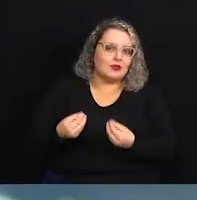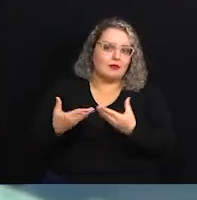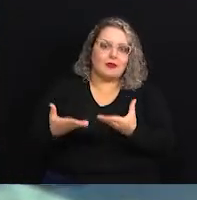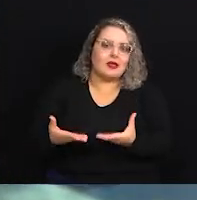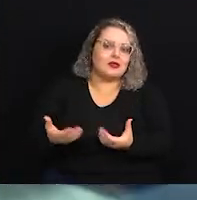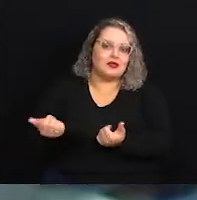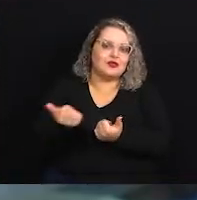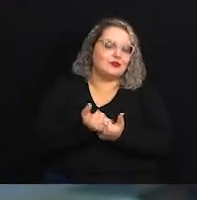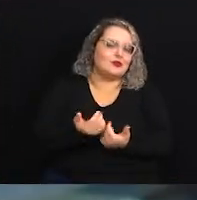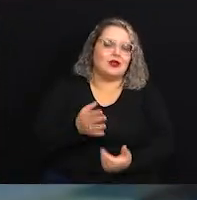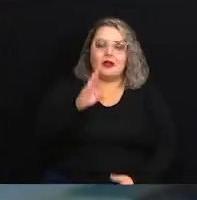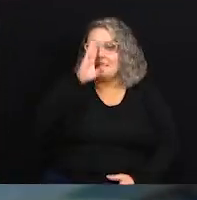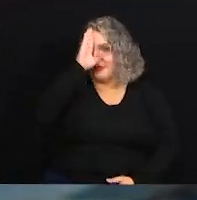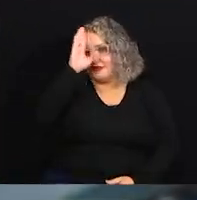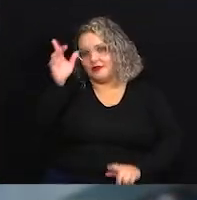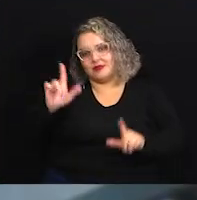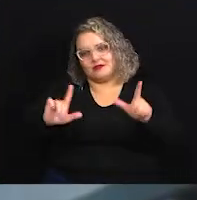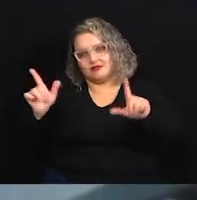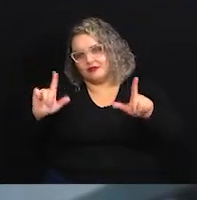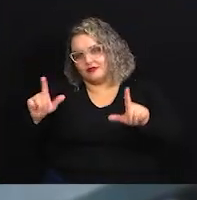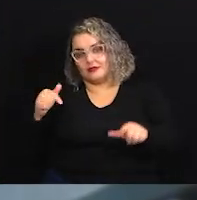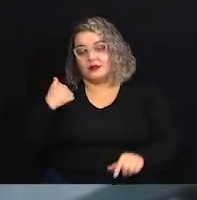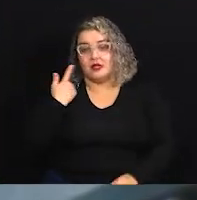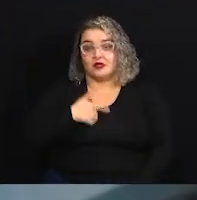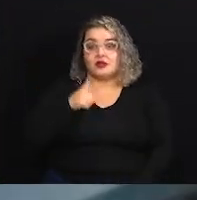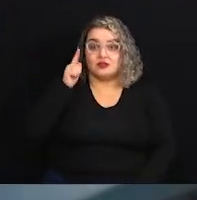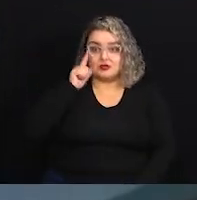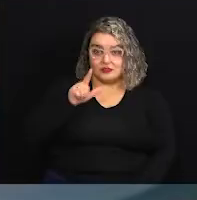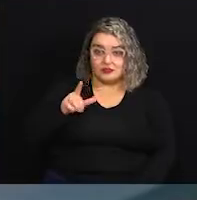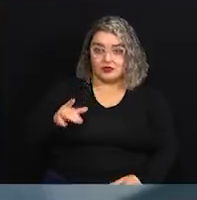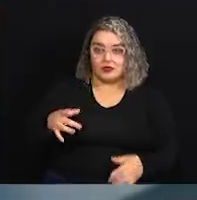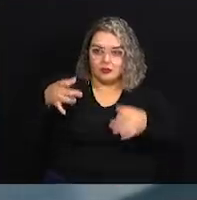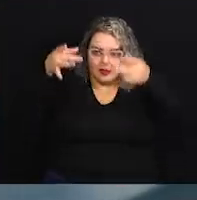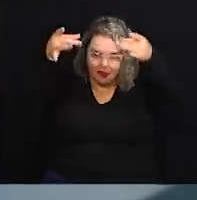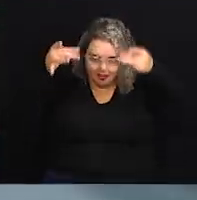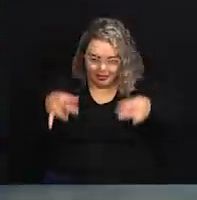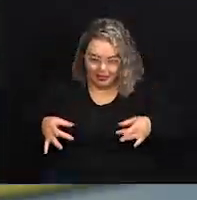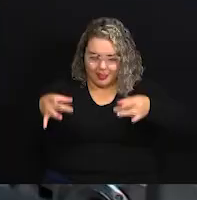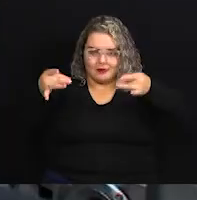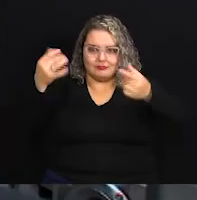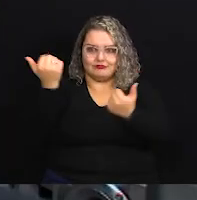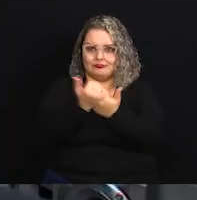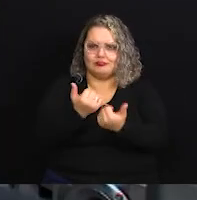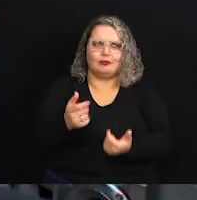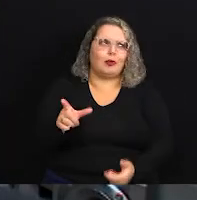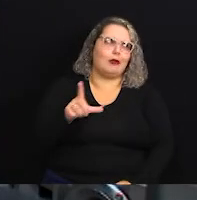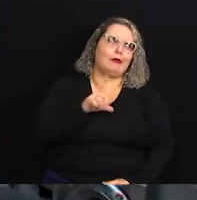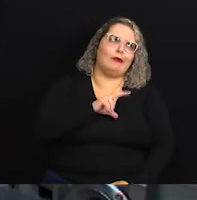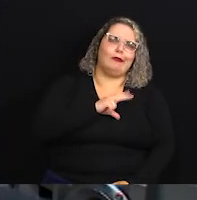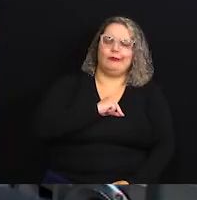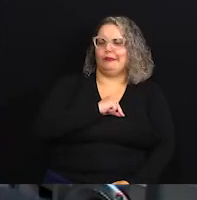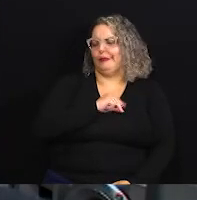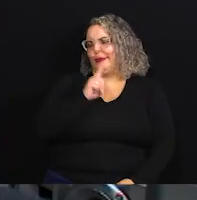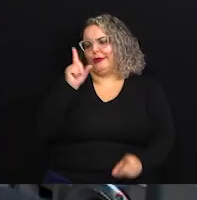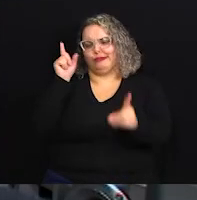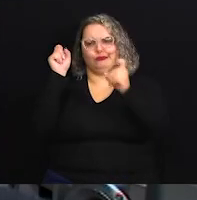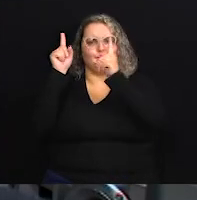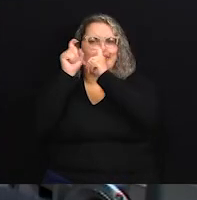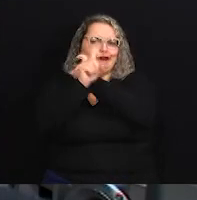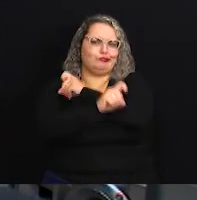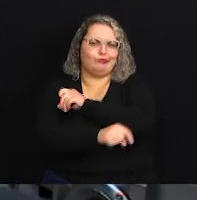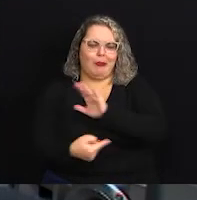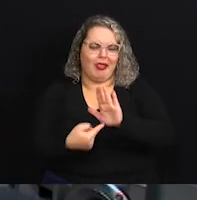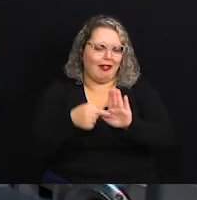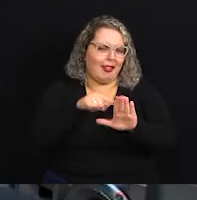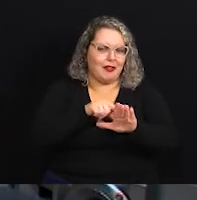de substituição, principalmente TV. TV, para a gente conseguir uma tela para substituir, é um parto. Sim. É muito